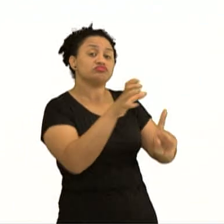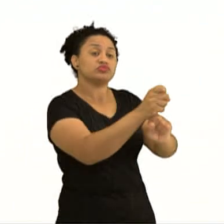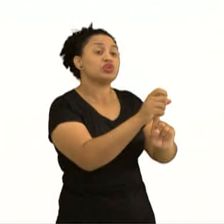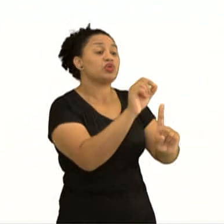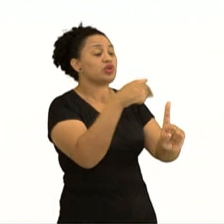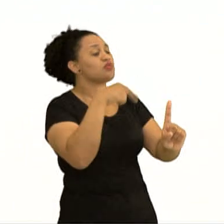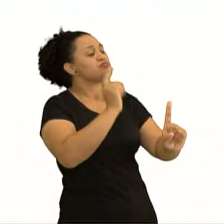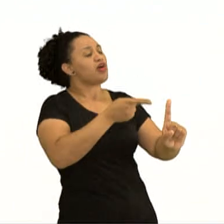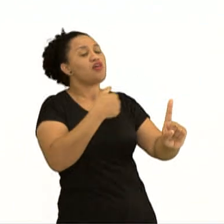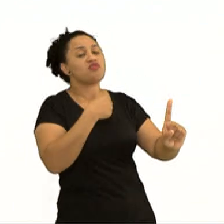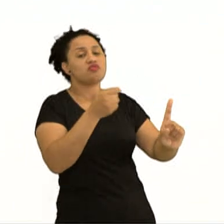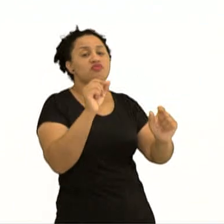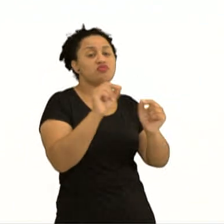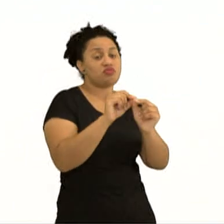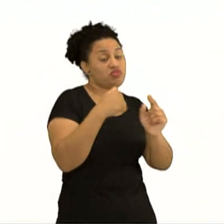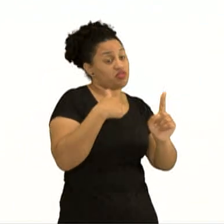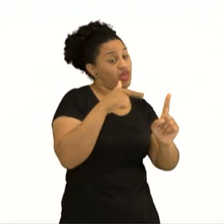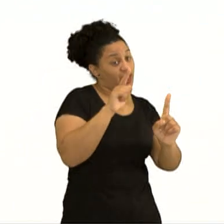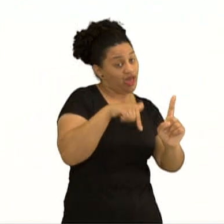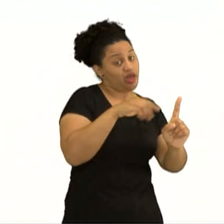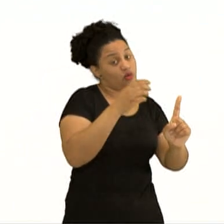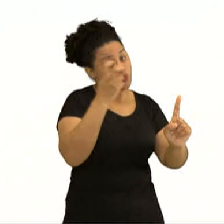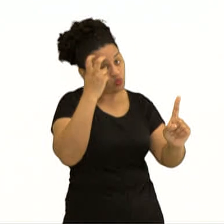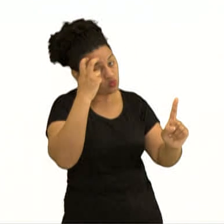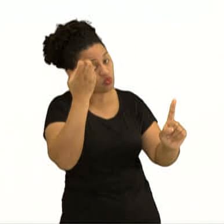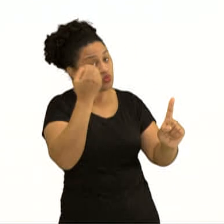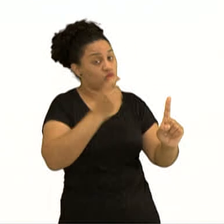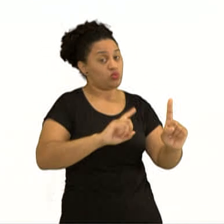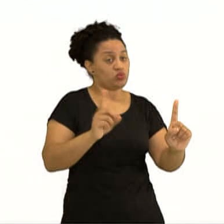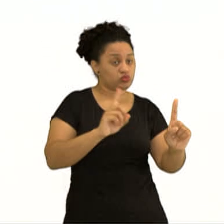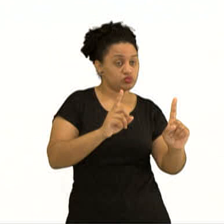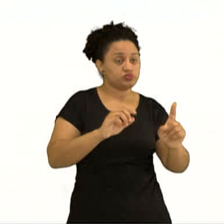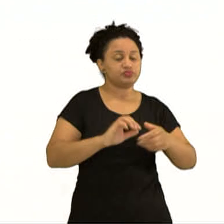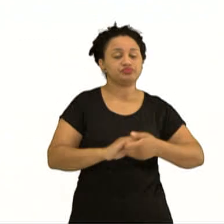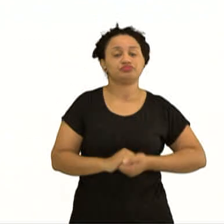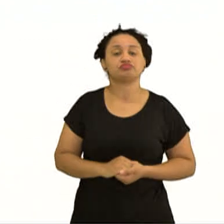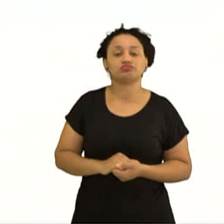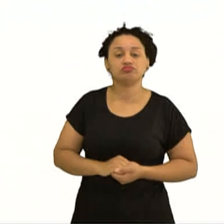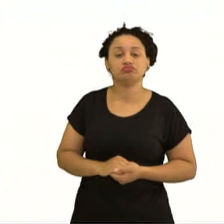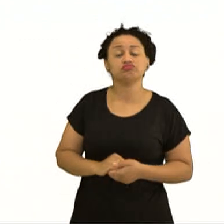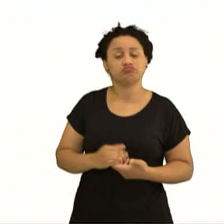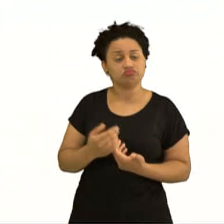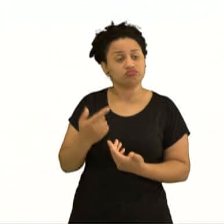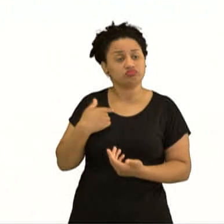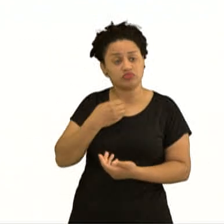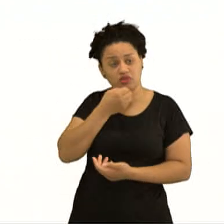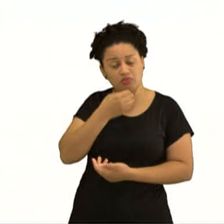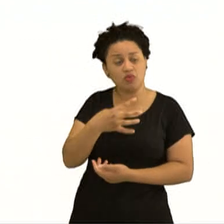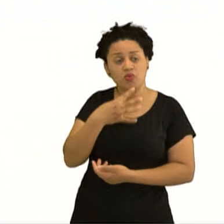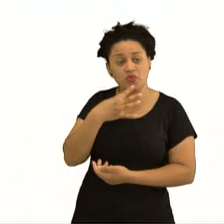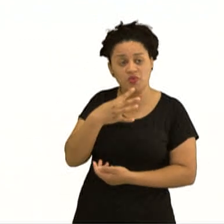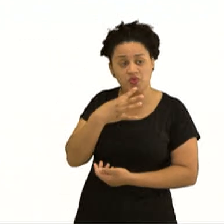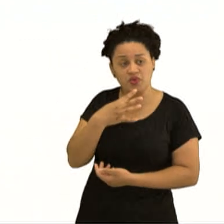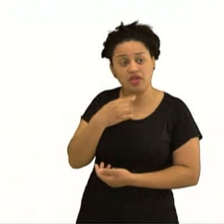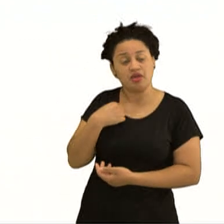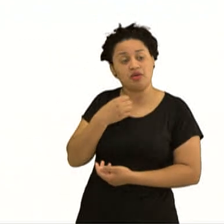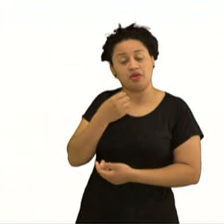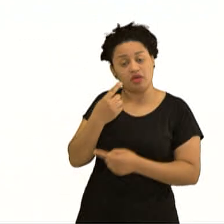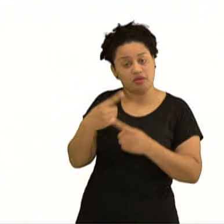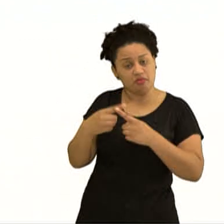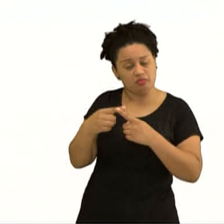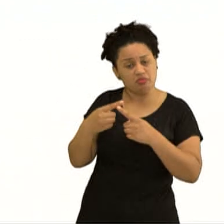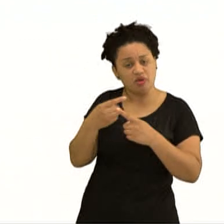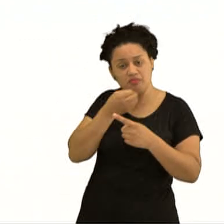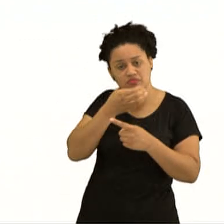deve ou não considerar como cultura. É bom por ser um clássico? Não necessariamente. Um